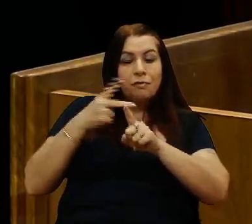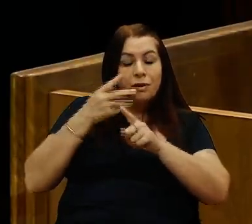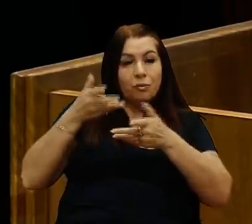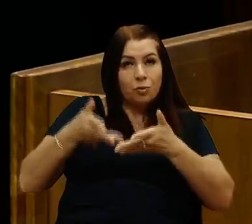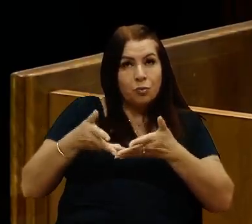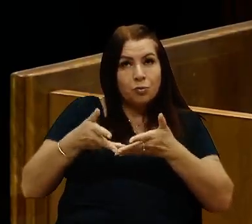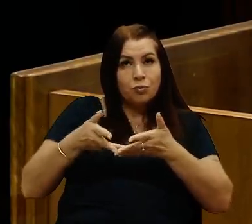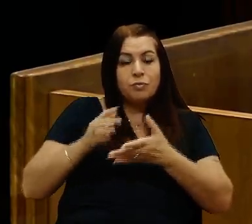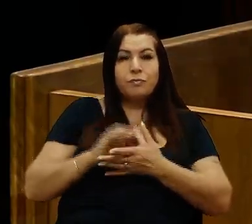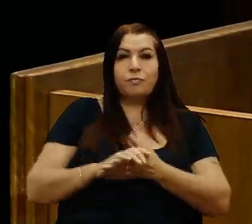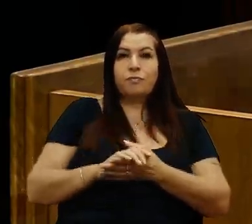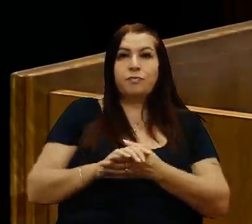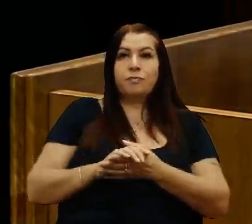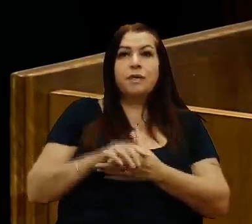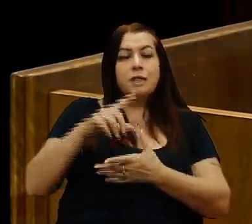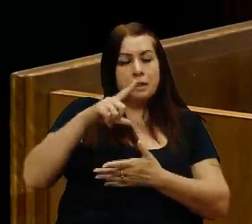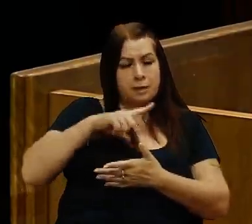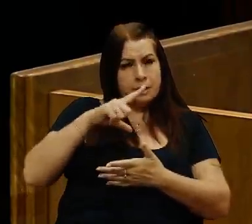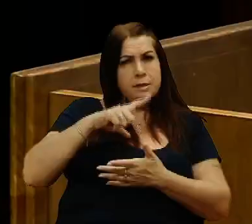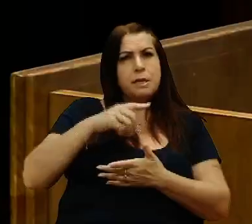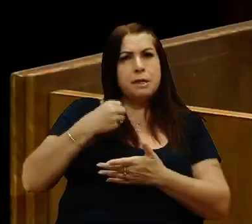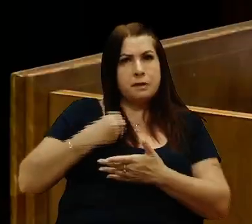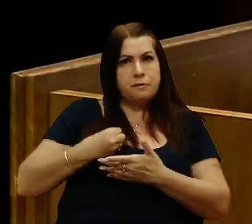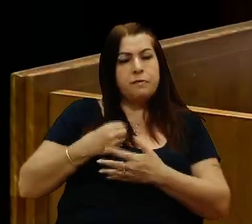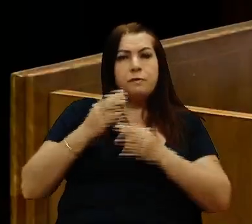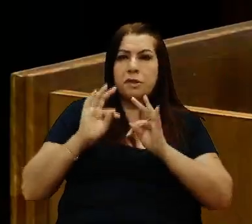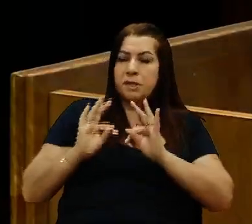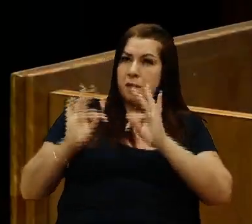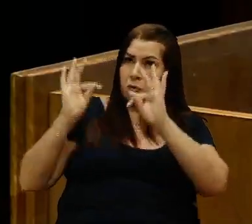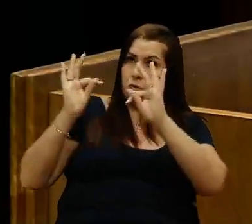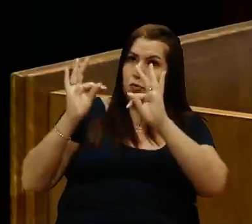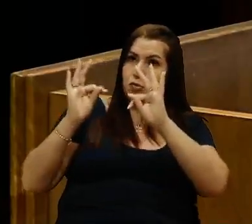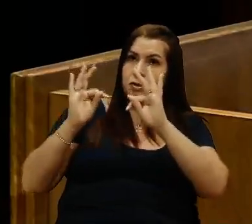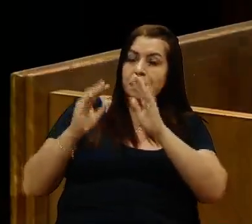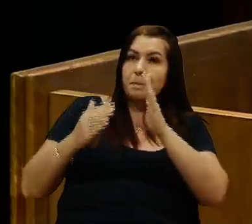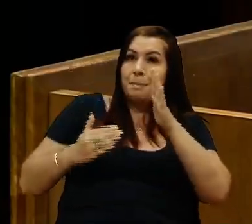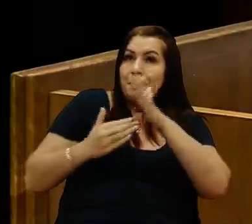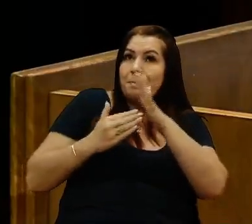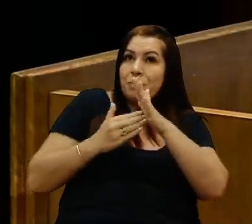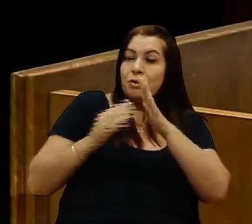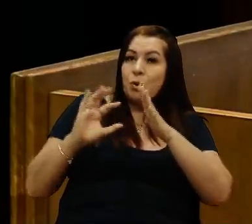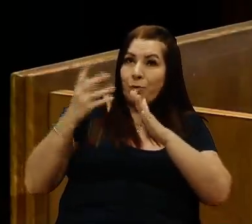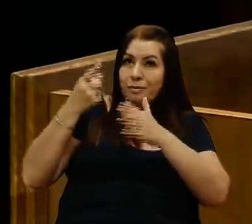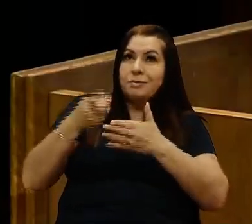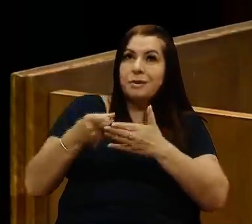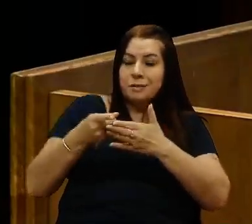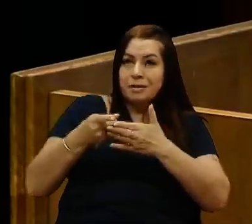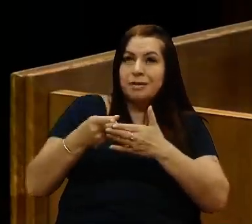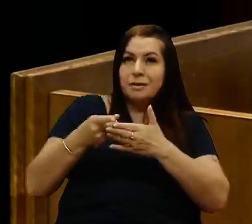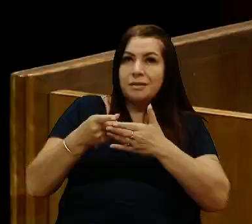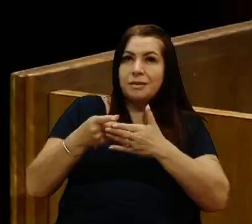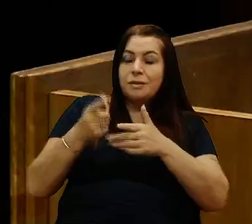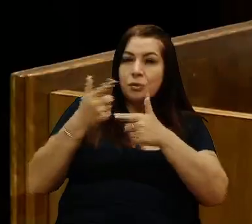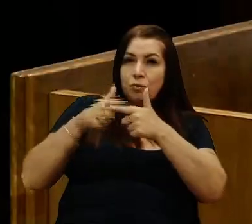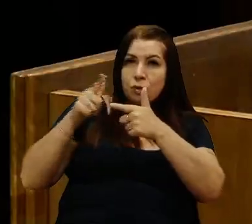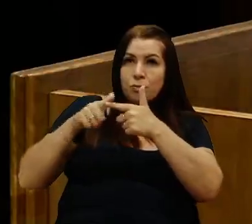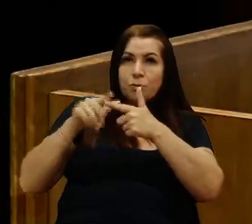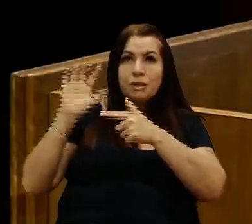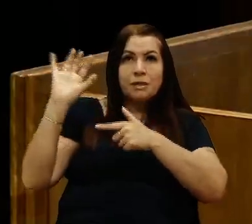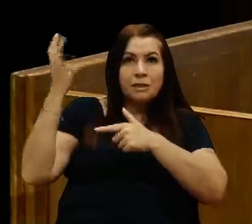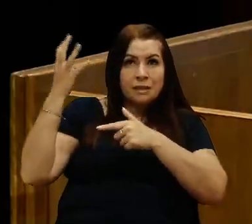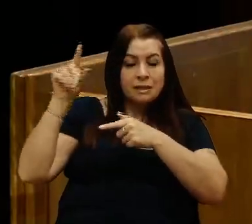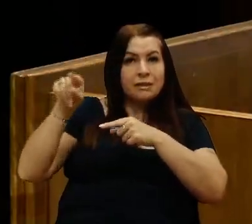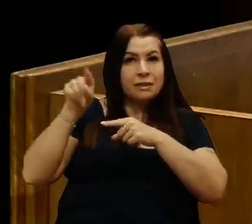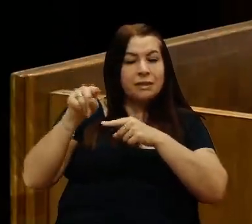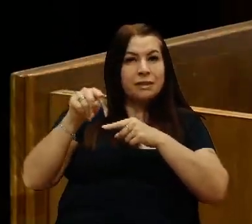seguinte: existe hoje tecnologia para impedir que aconteçam os problemas climáticos em cima das lavouras, como